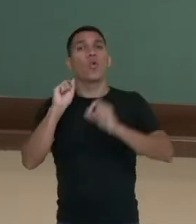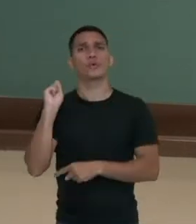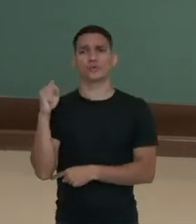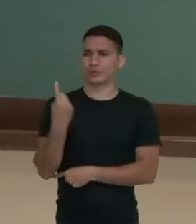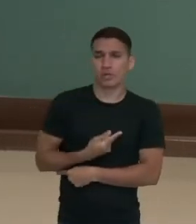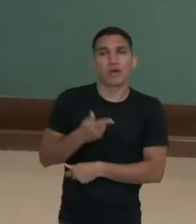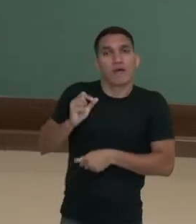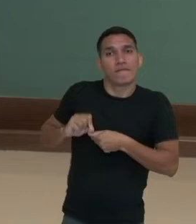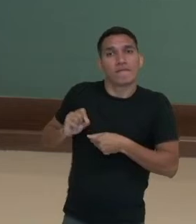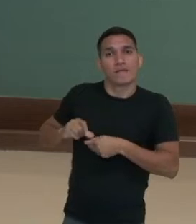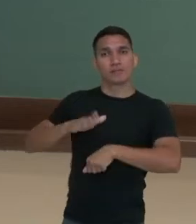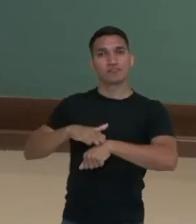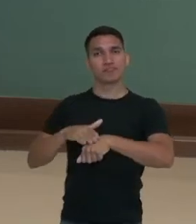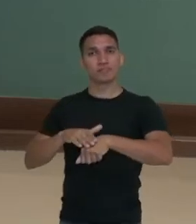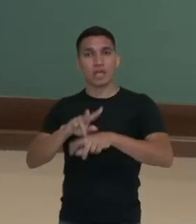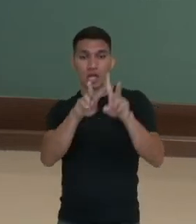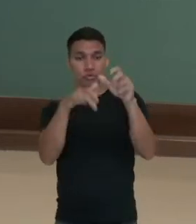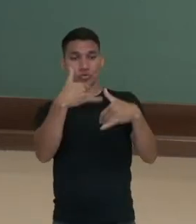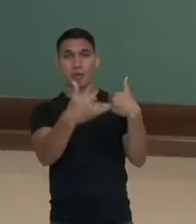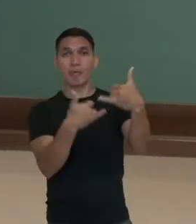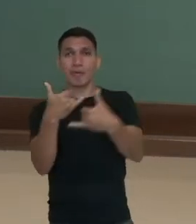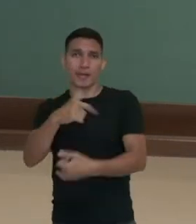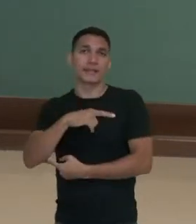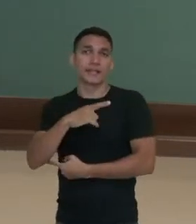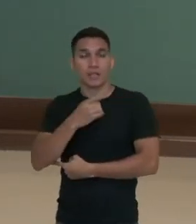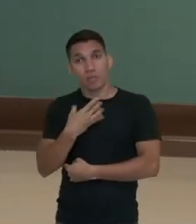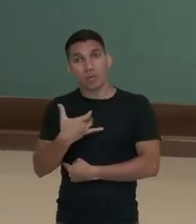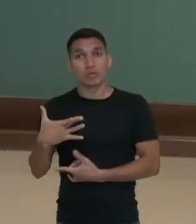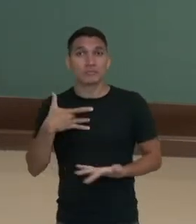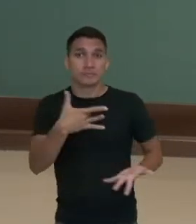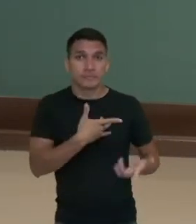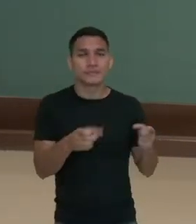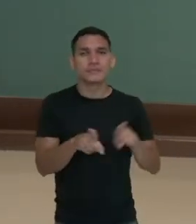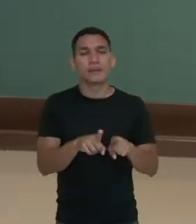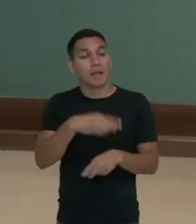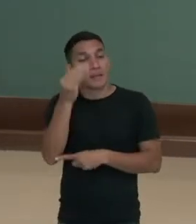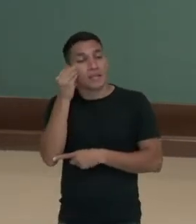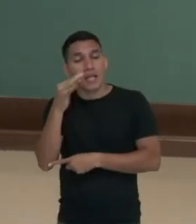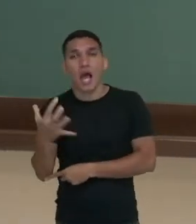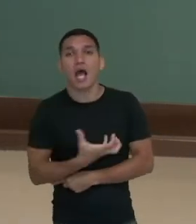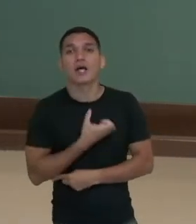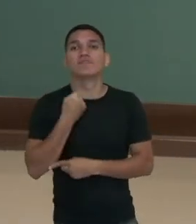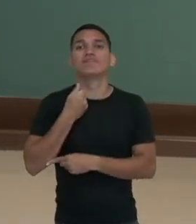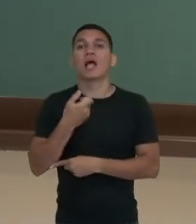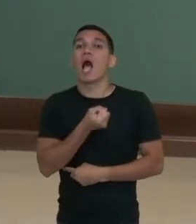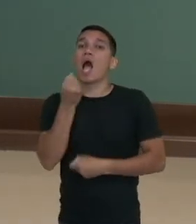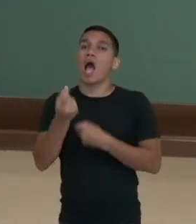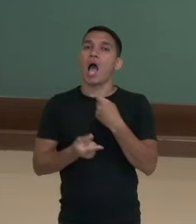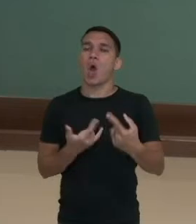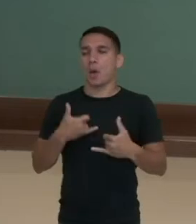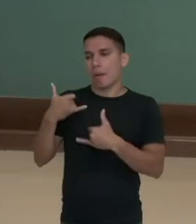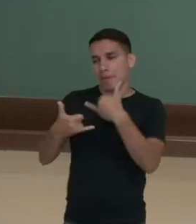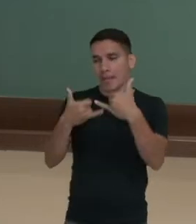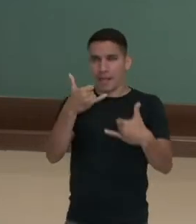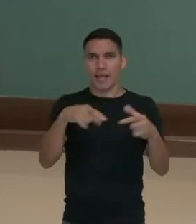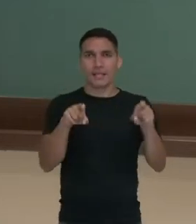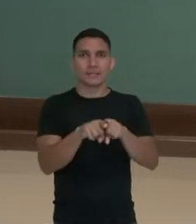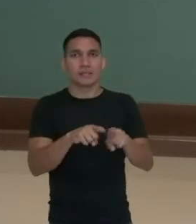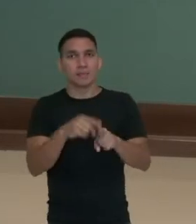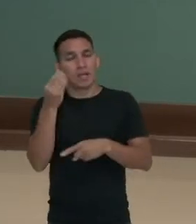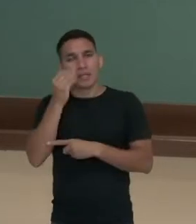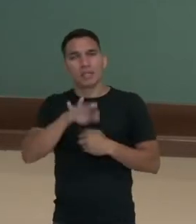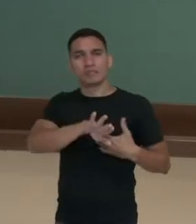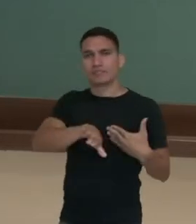fazemos, né, sobre as brincadeiras sadias, né, talvez resgatar algumas dessas brincadeiras e deixar um pouquinho de